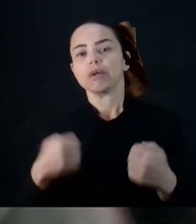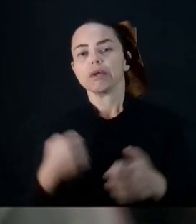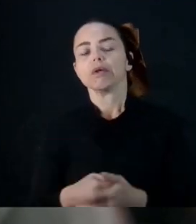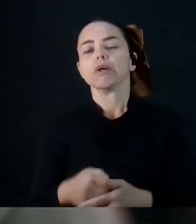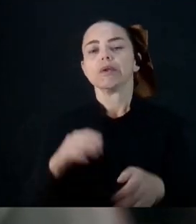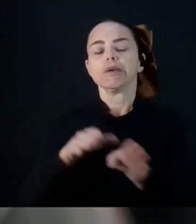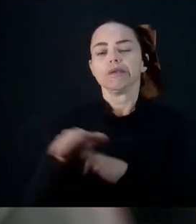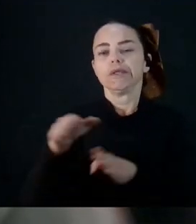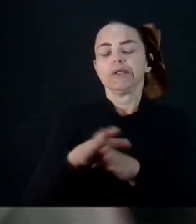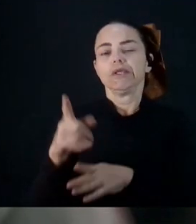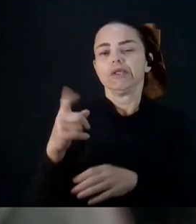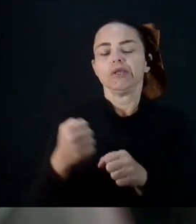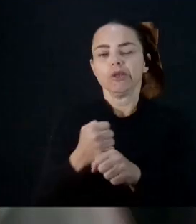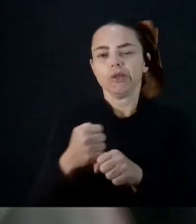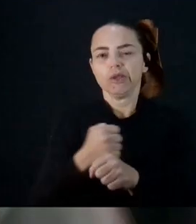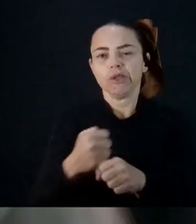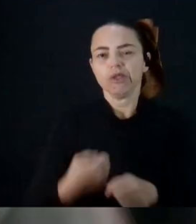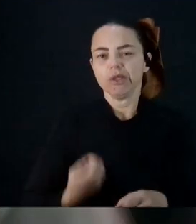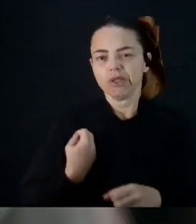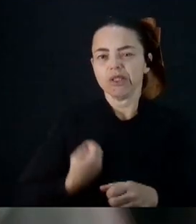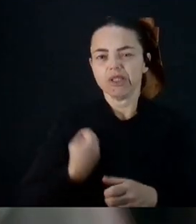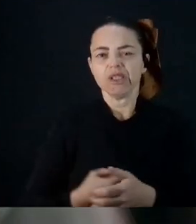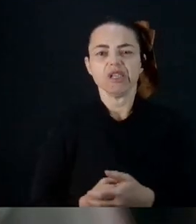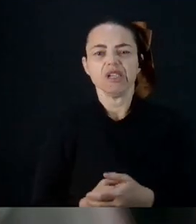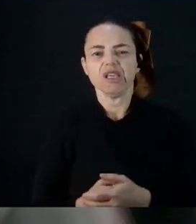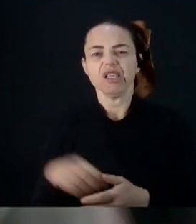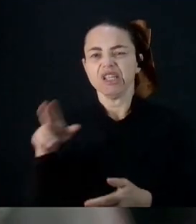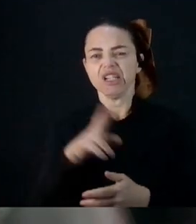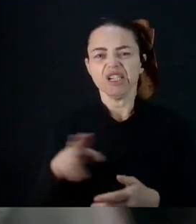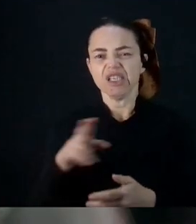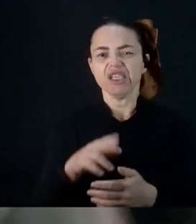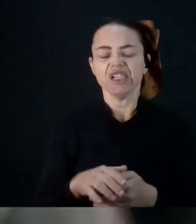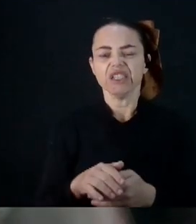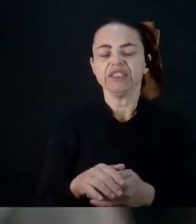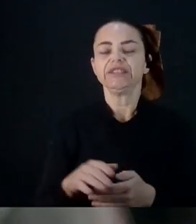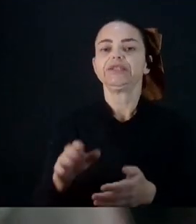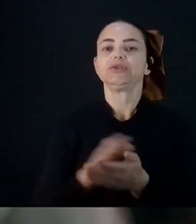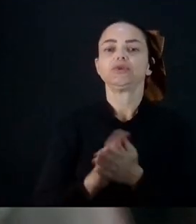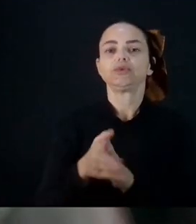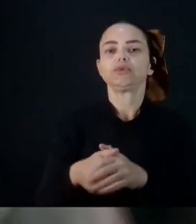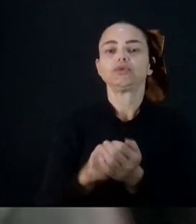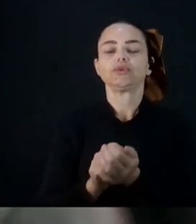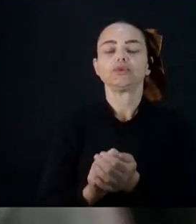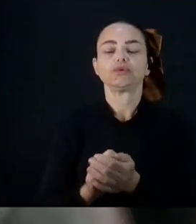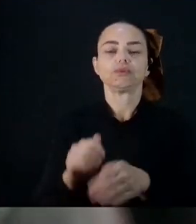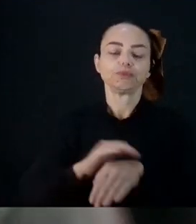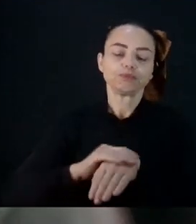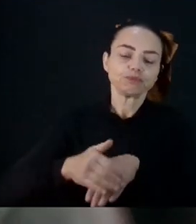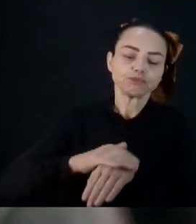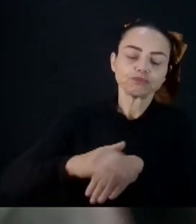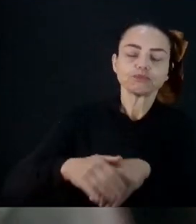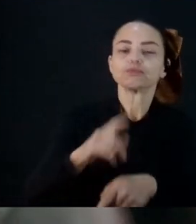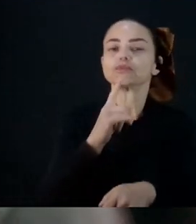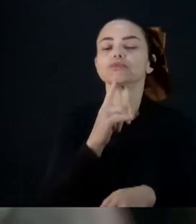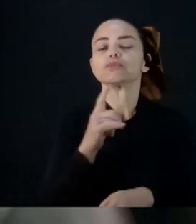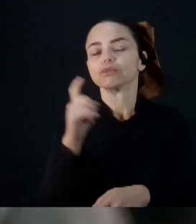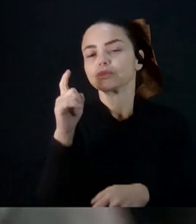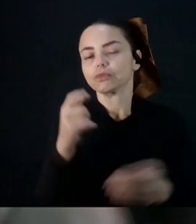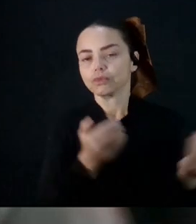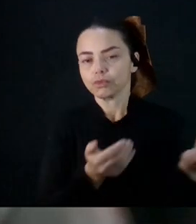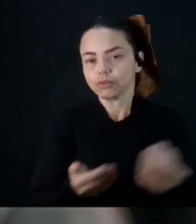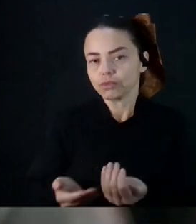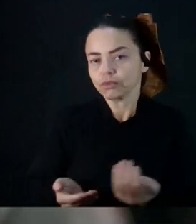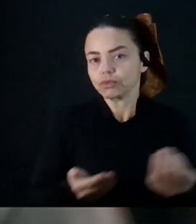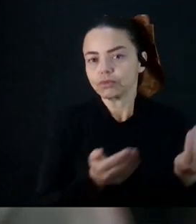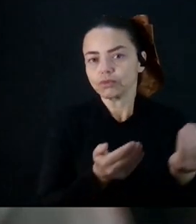primeiro ano de vida e usar os sabonetes especiais para a pele do bebê, hidratação, falar tudo, né, que acontece